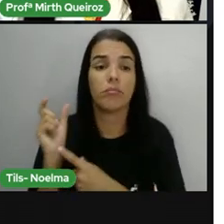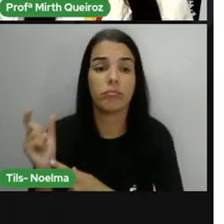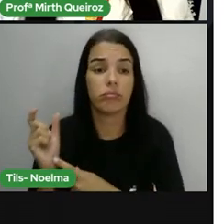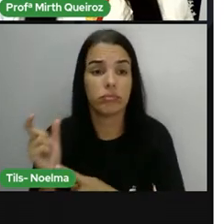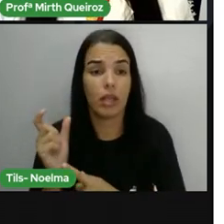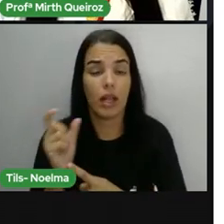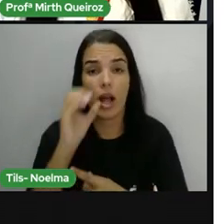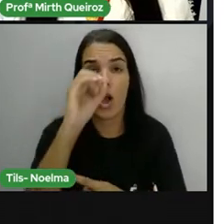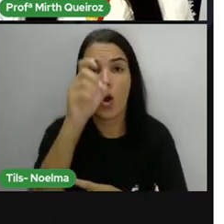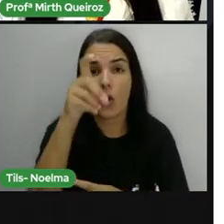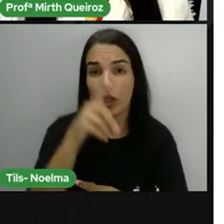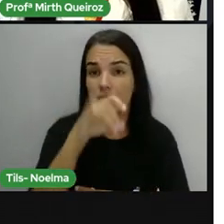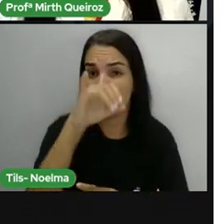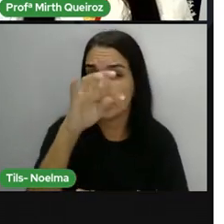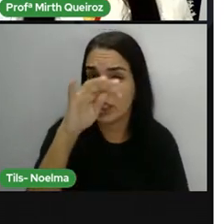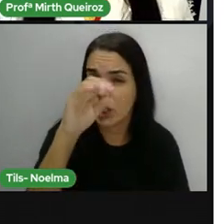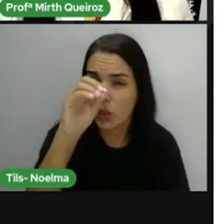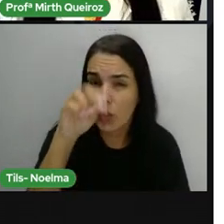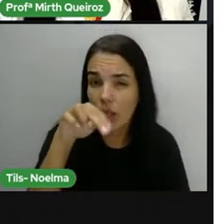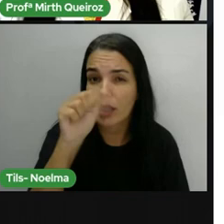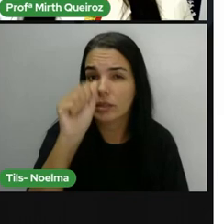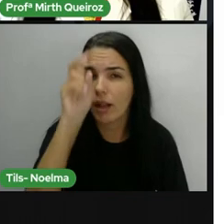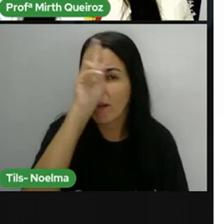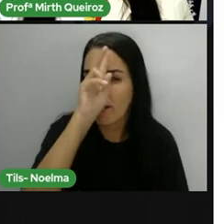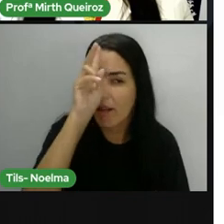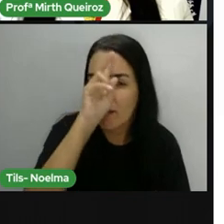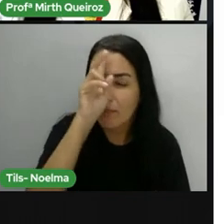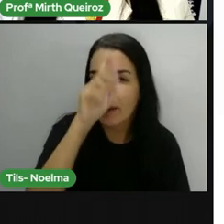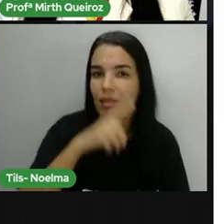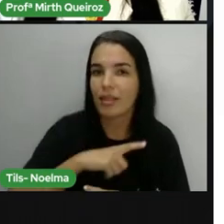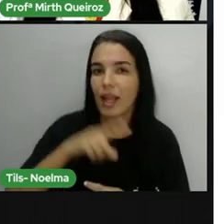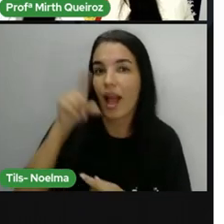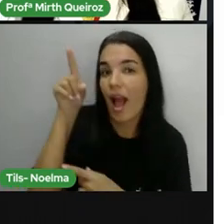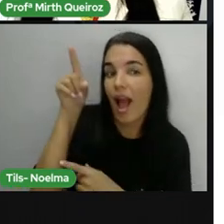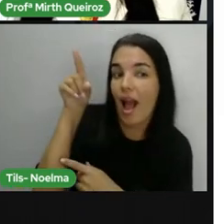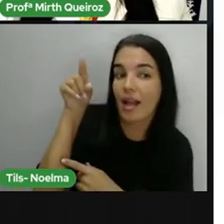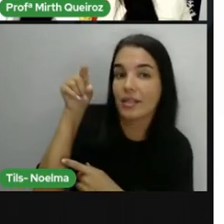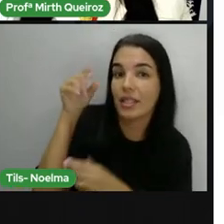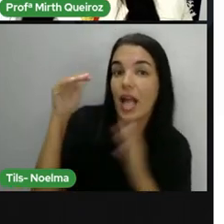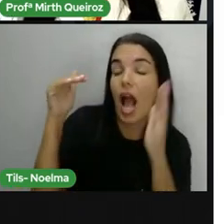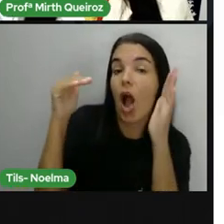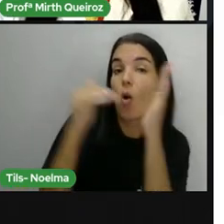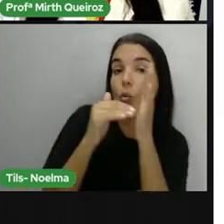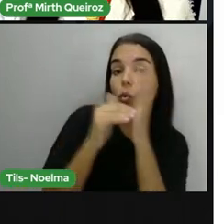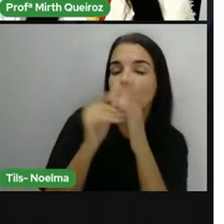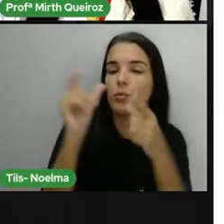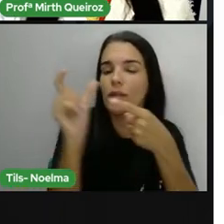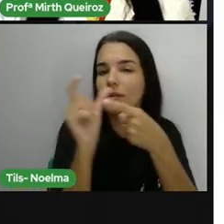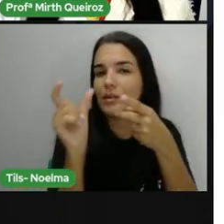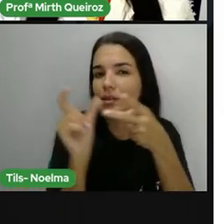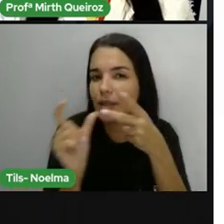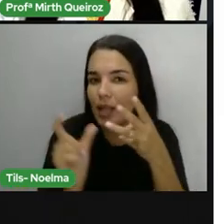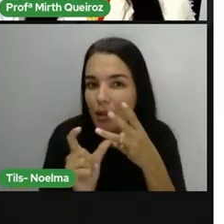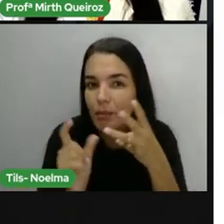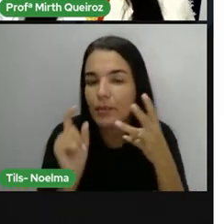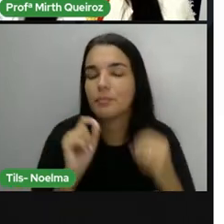palavras oxítonas vão ser aquela que tem acento tônico na última sílaba da palavra.